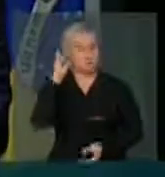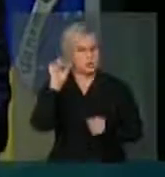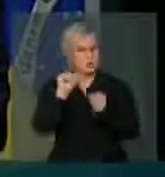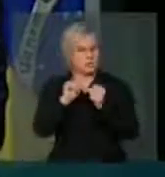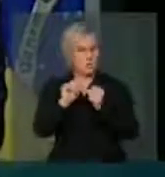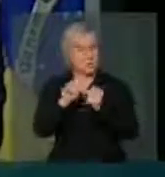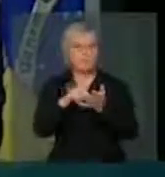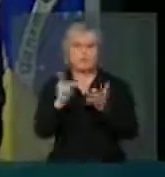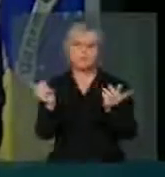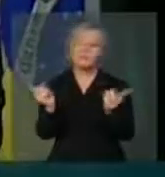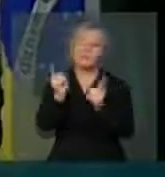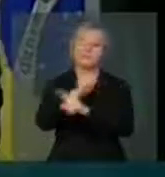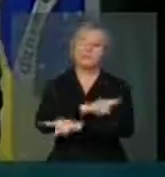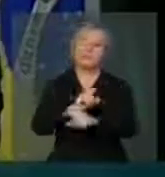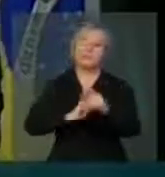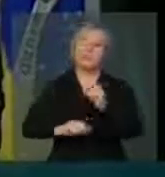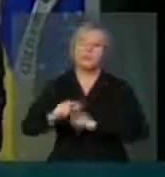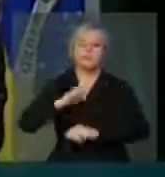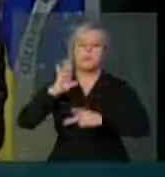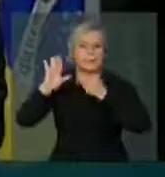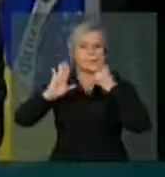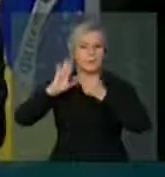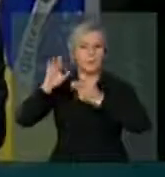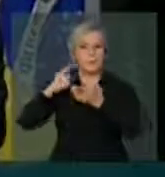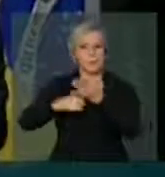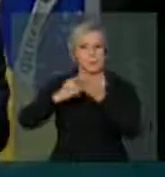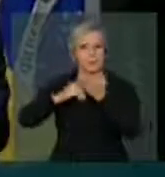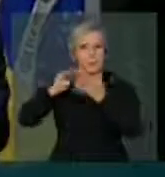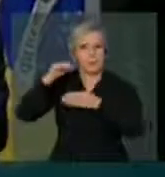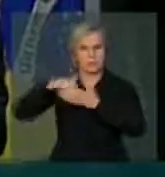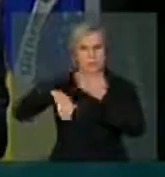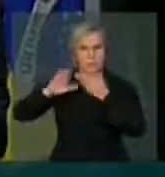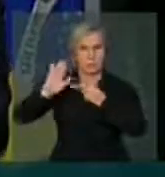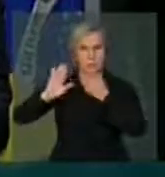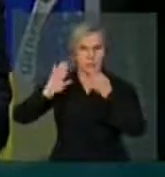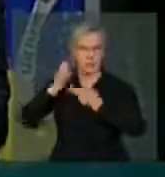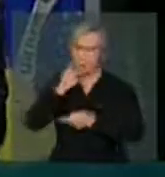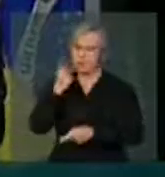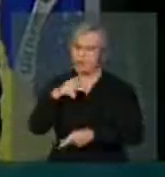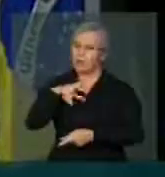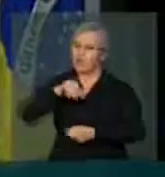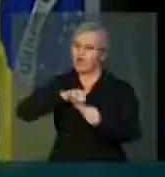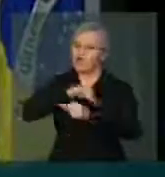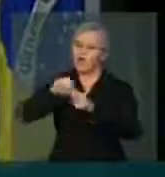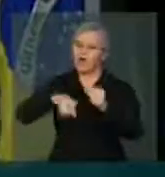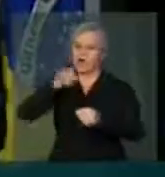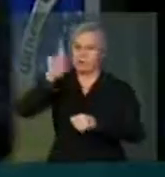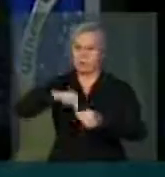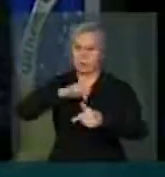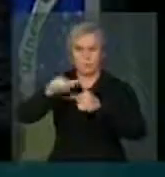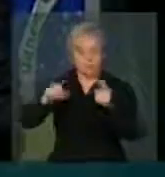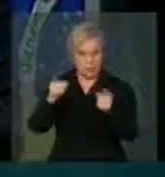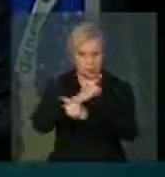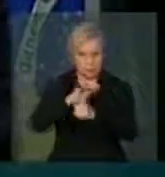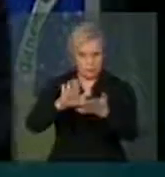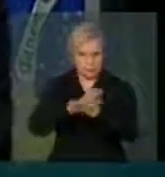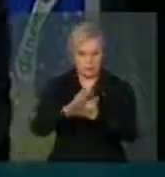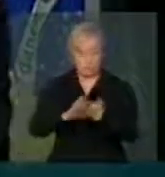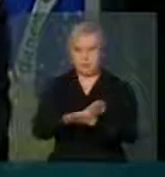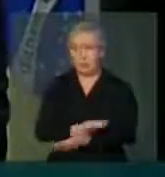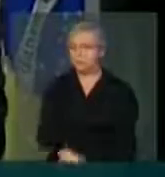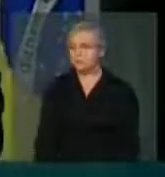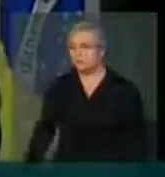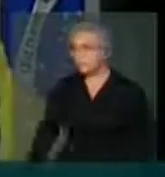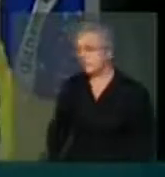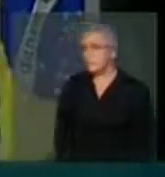fez justamente o contrário do que prometeu na campanha eleitoral, quando afirmou que não mudaria os direitos do trabalhador, nem que a vaca